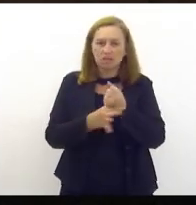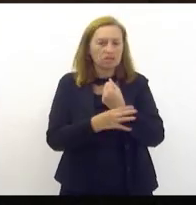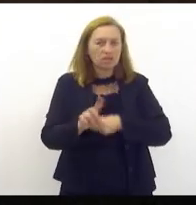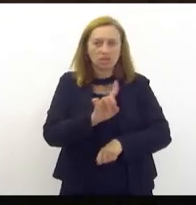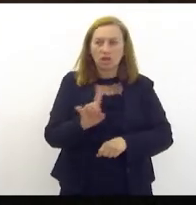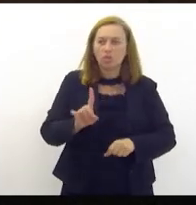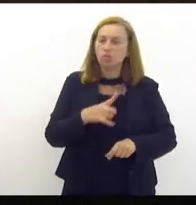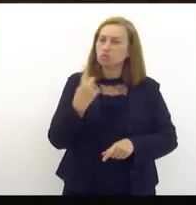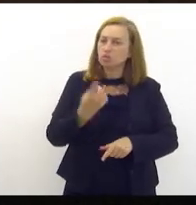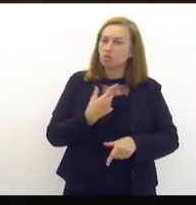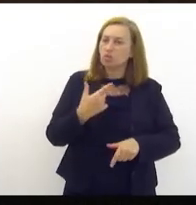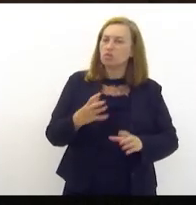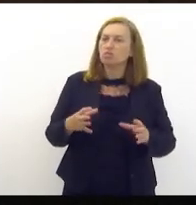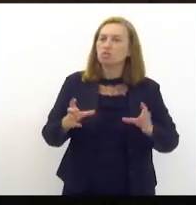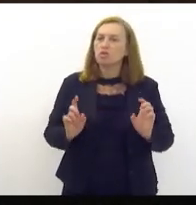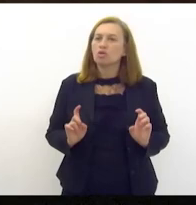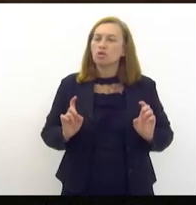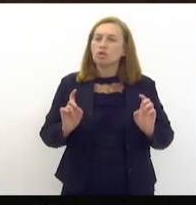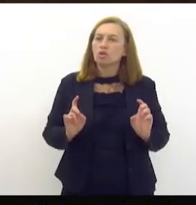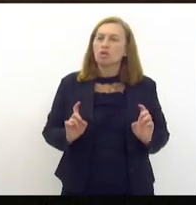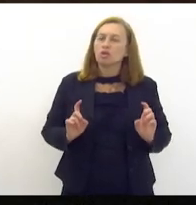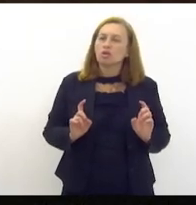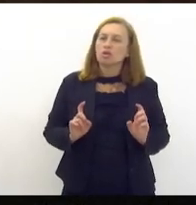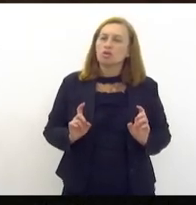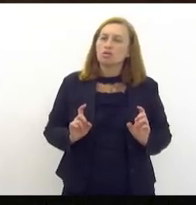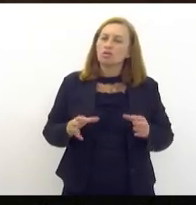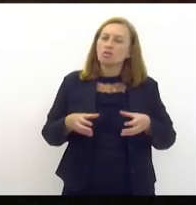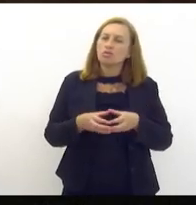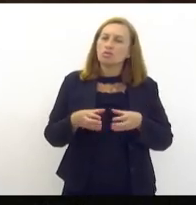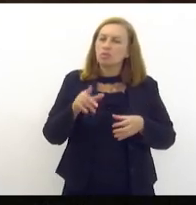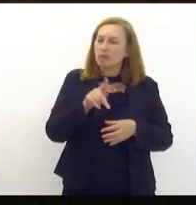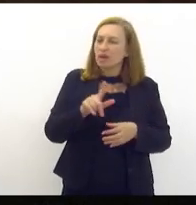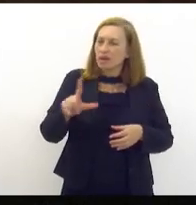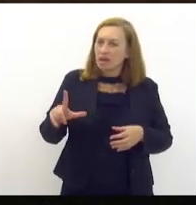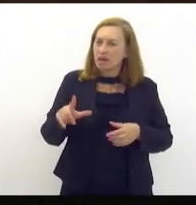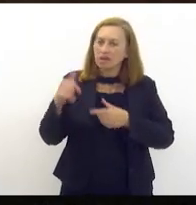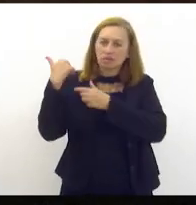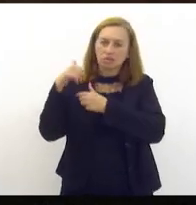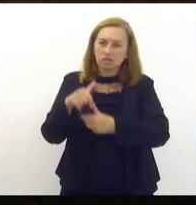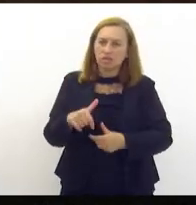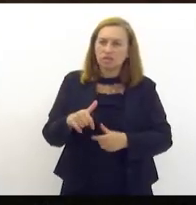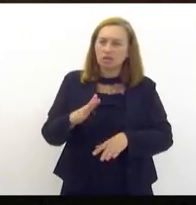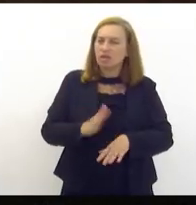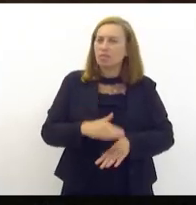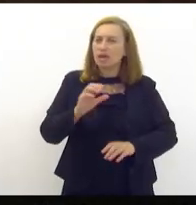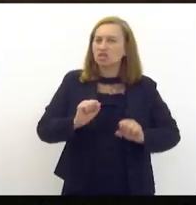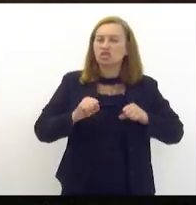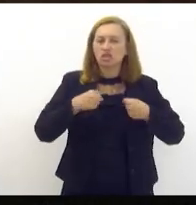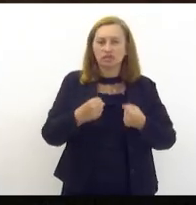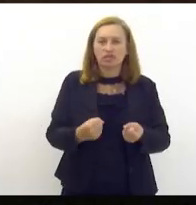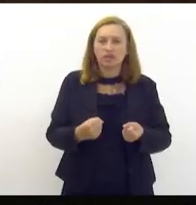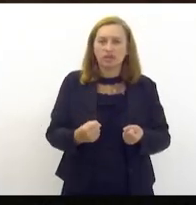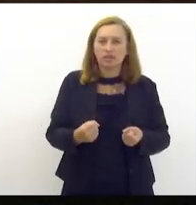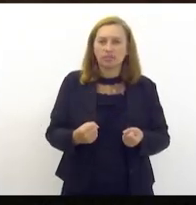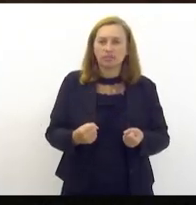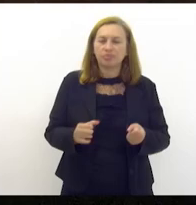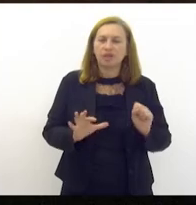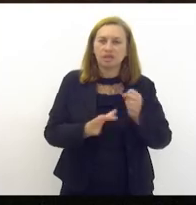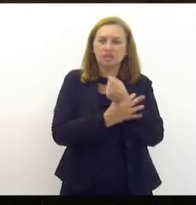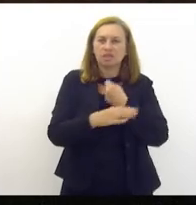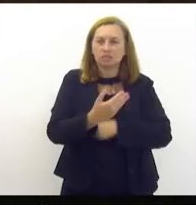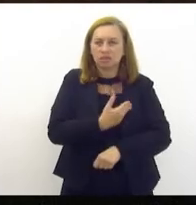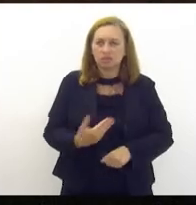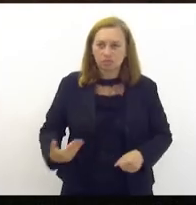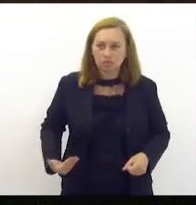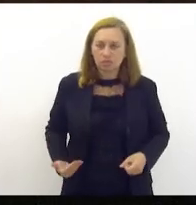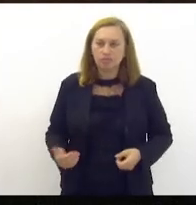bancada, a bancada conservadora, a bancada do PL, é a que mais defende a segurança pública